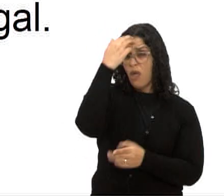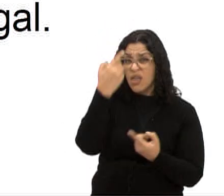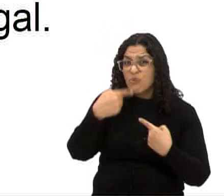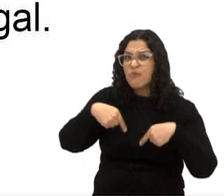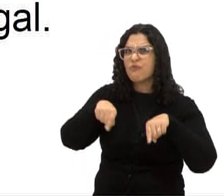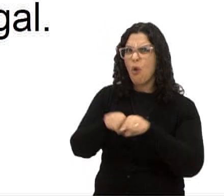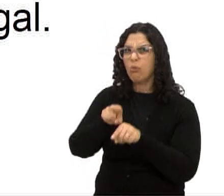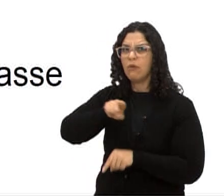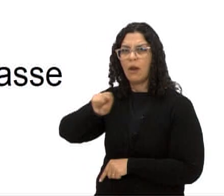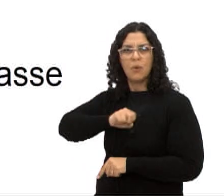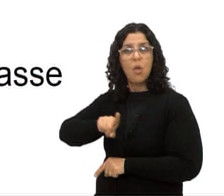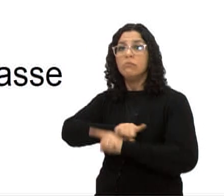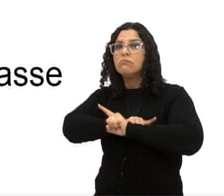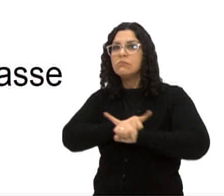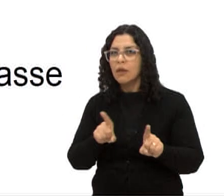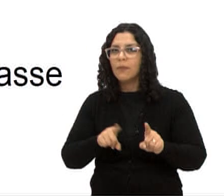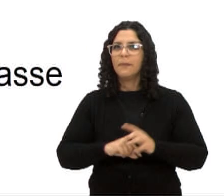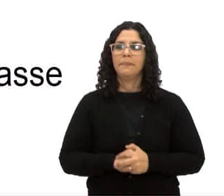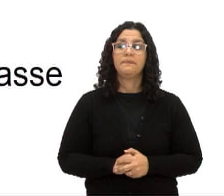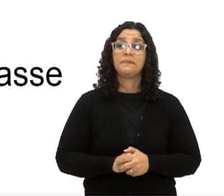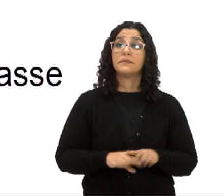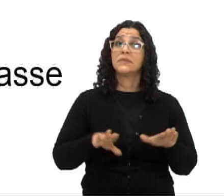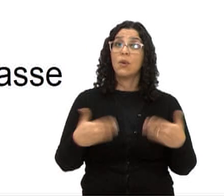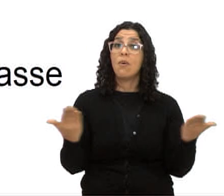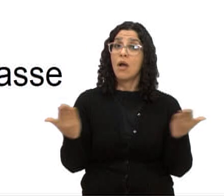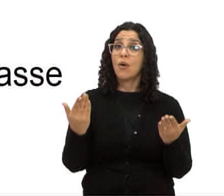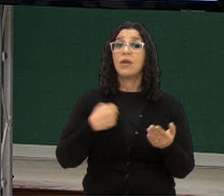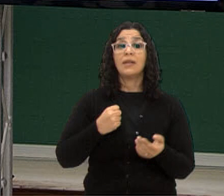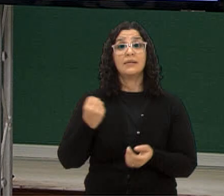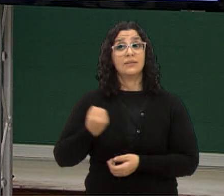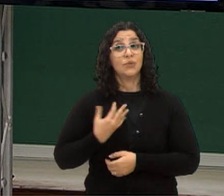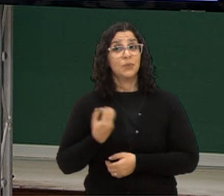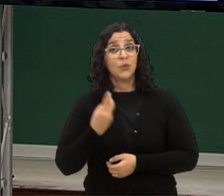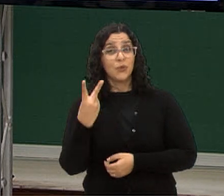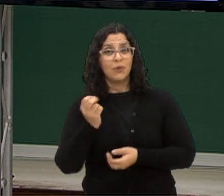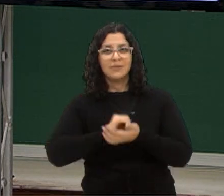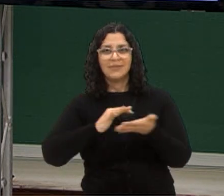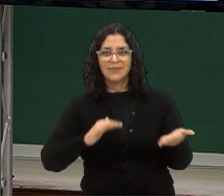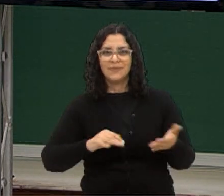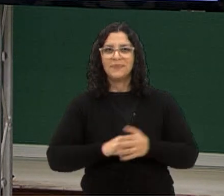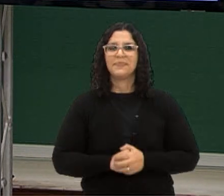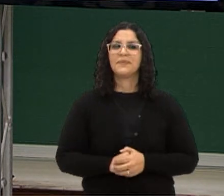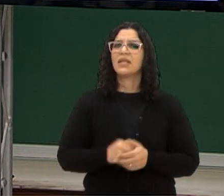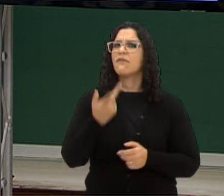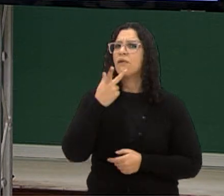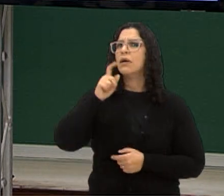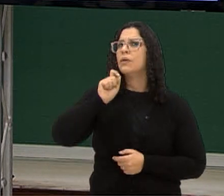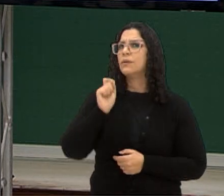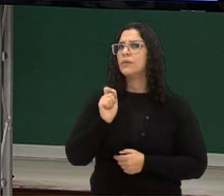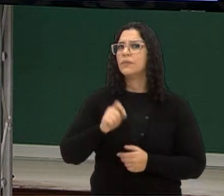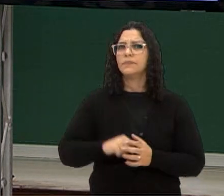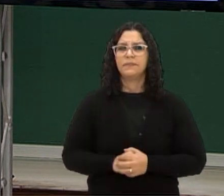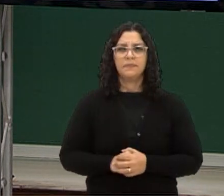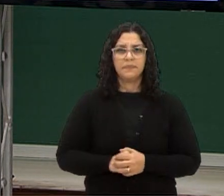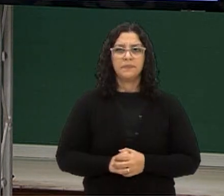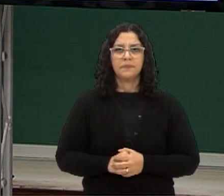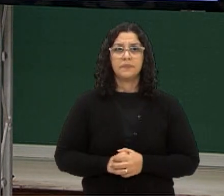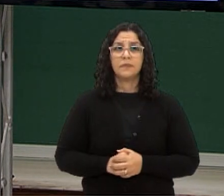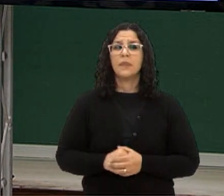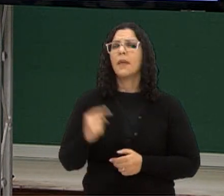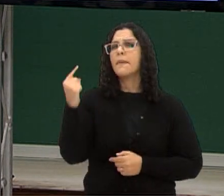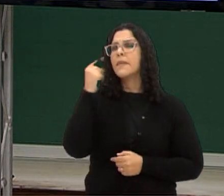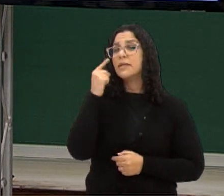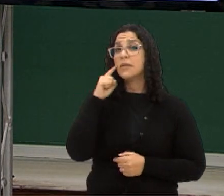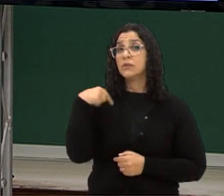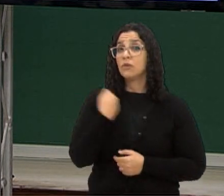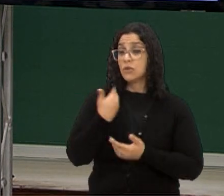retornar a Portugal. E agora nós vamos para a atividade número 2, que diz assim: considerando o